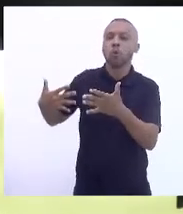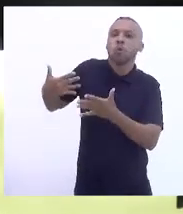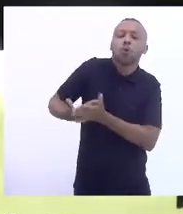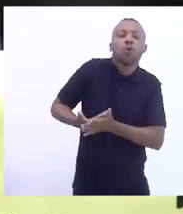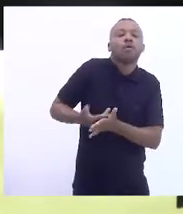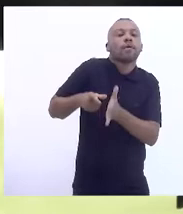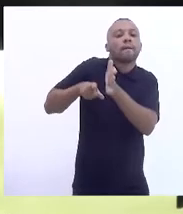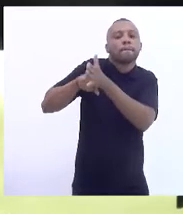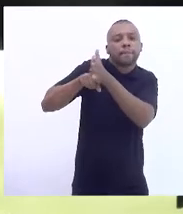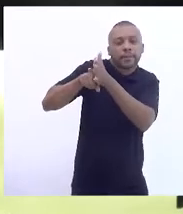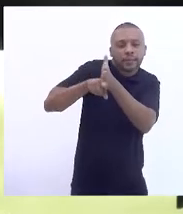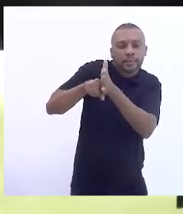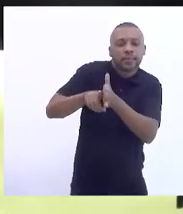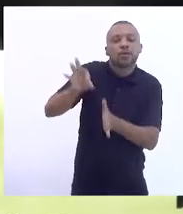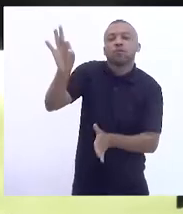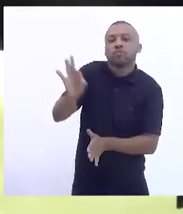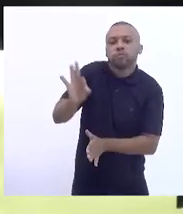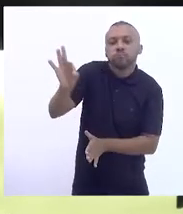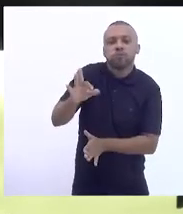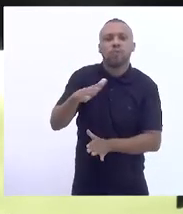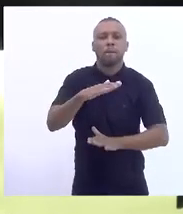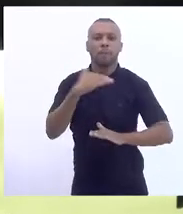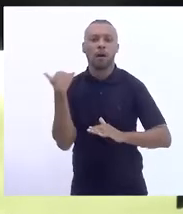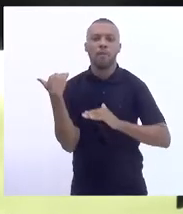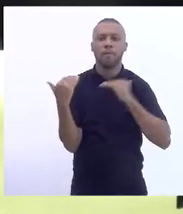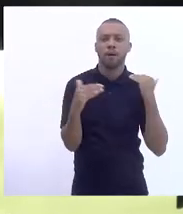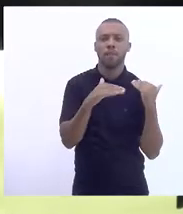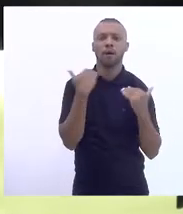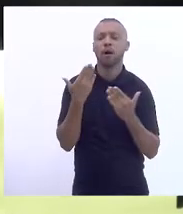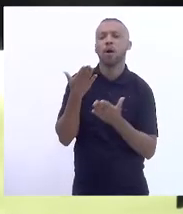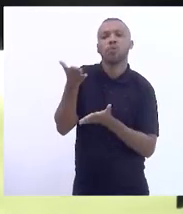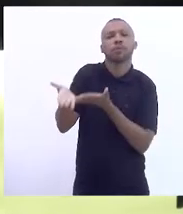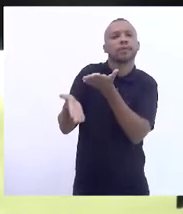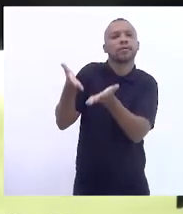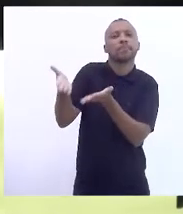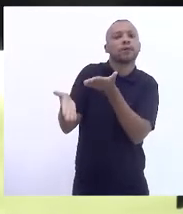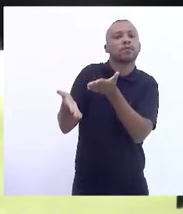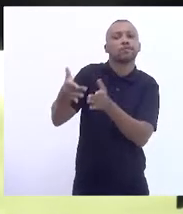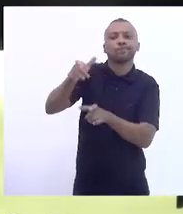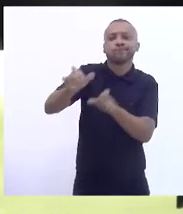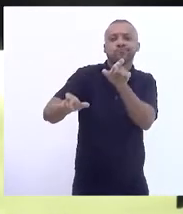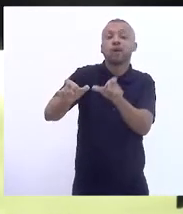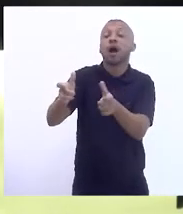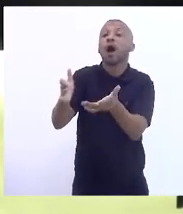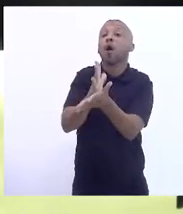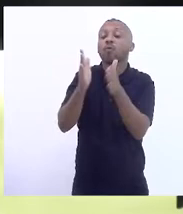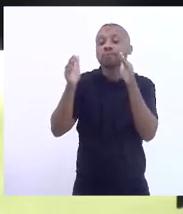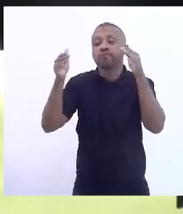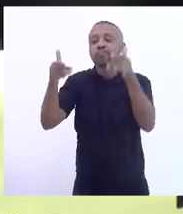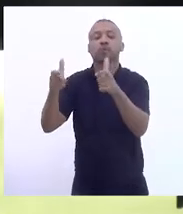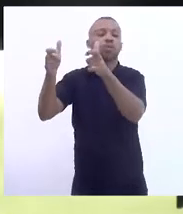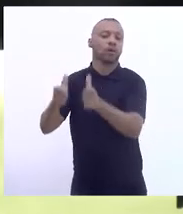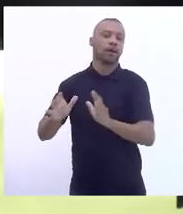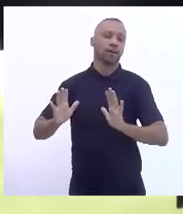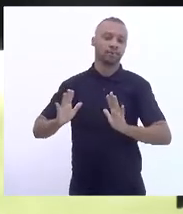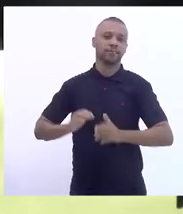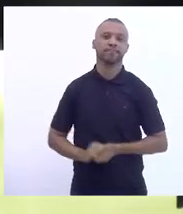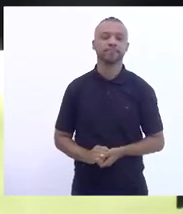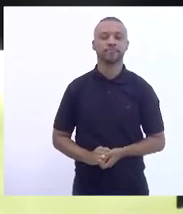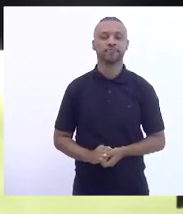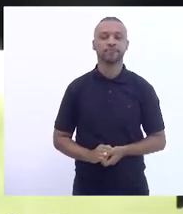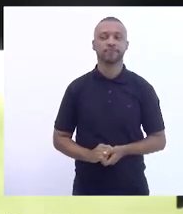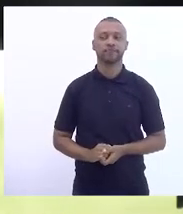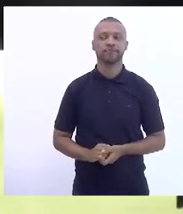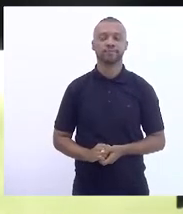das mortes é o impacto do tratamento dado alguns territórios né ela